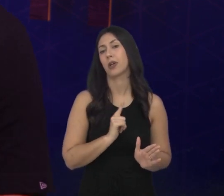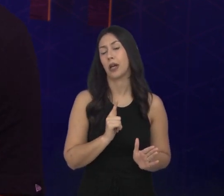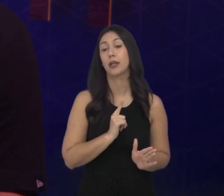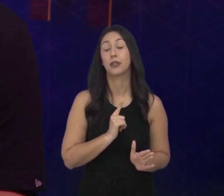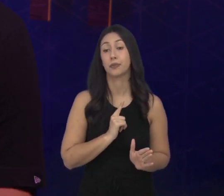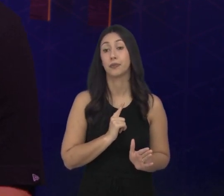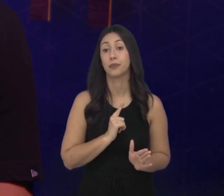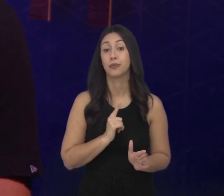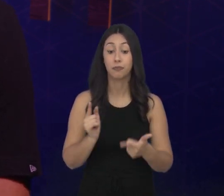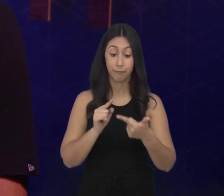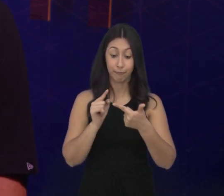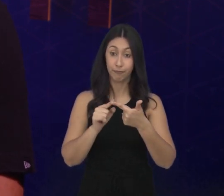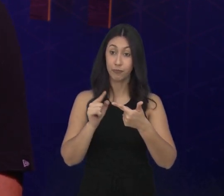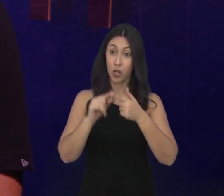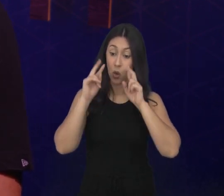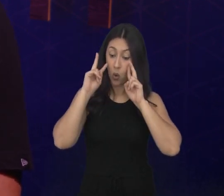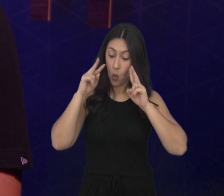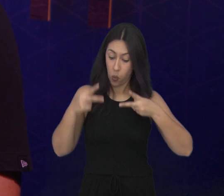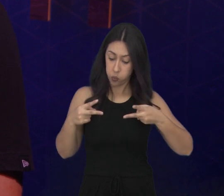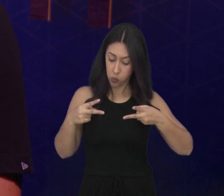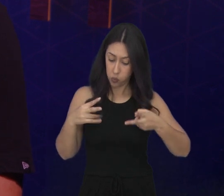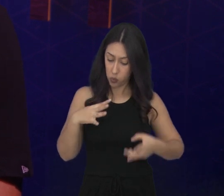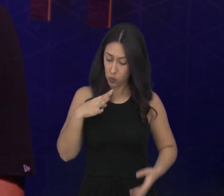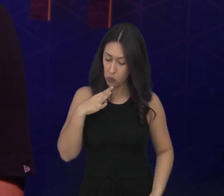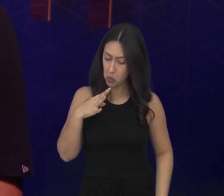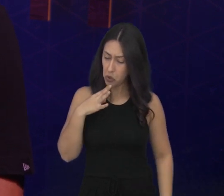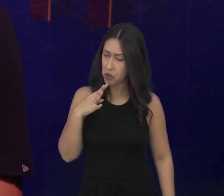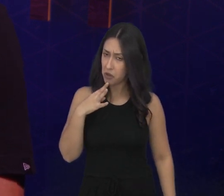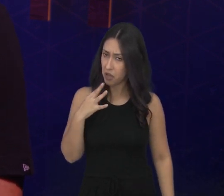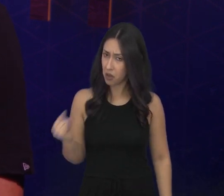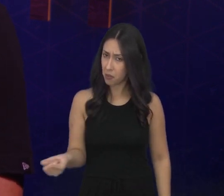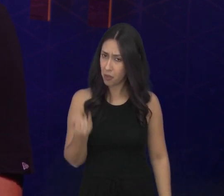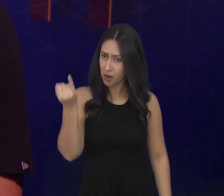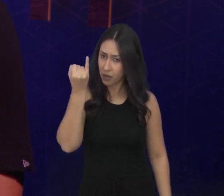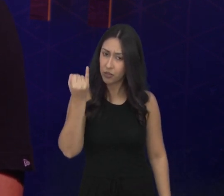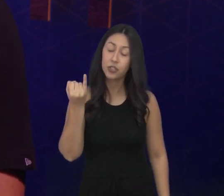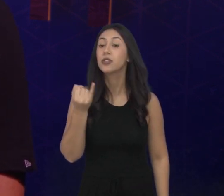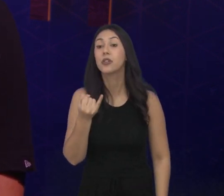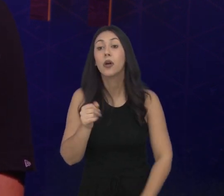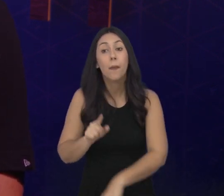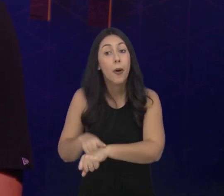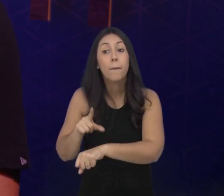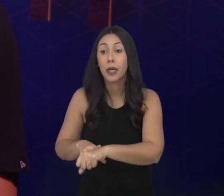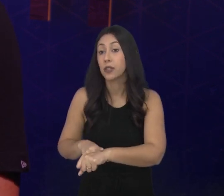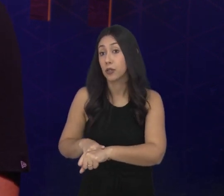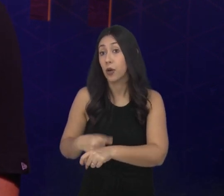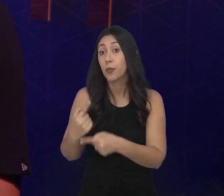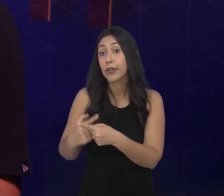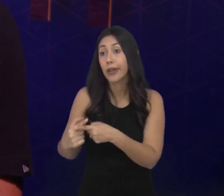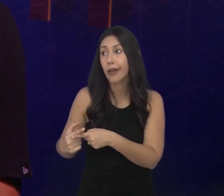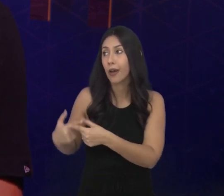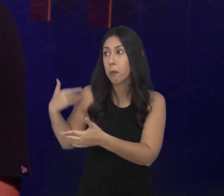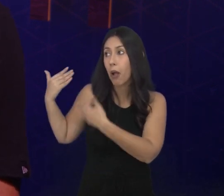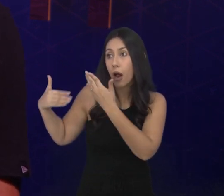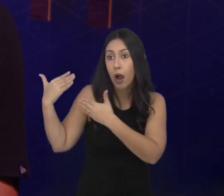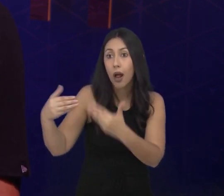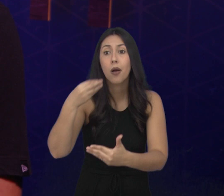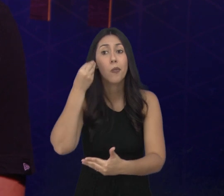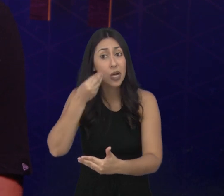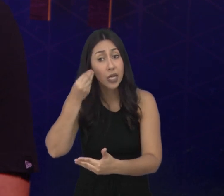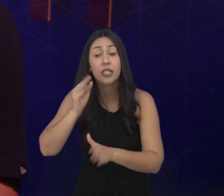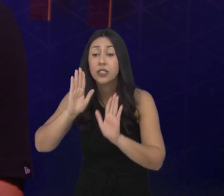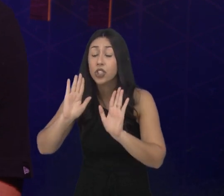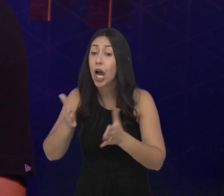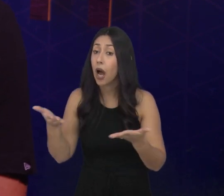falou no segundo bloco. Pratique o autoconhecimento. É realmente um momento para você... Você já teve várias experiências. É um momento para